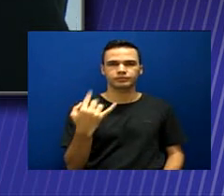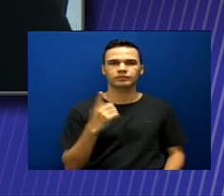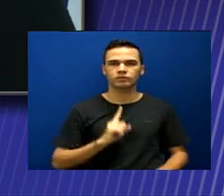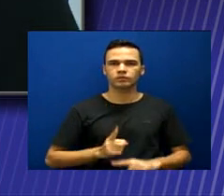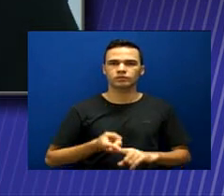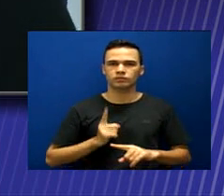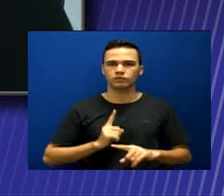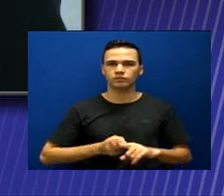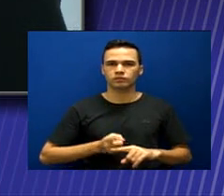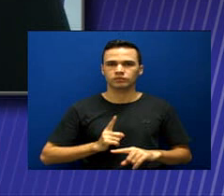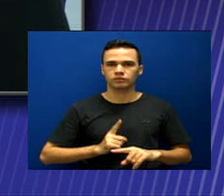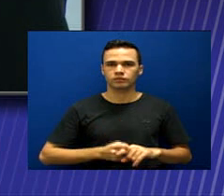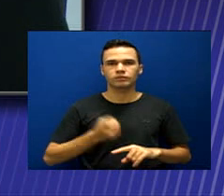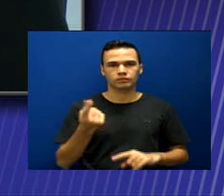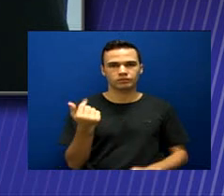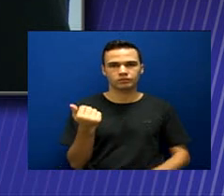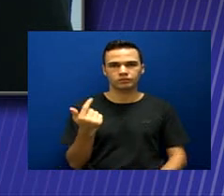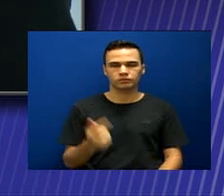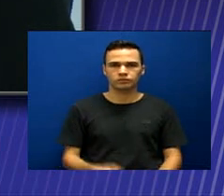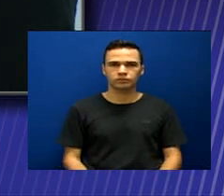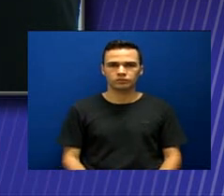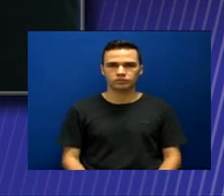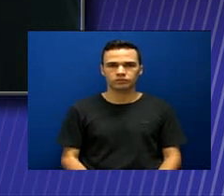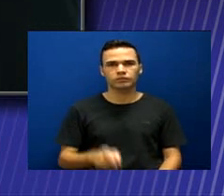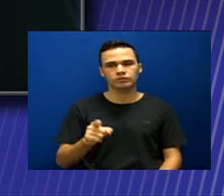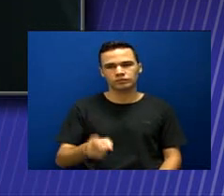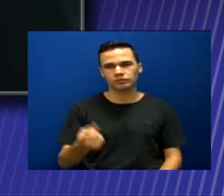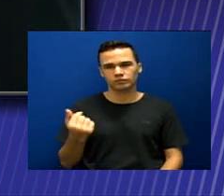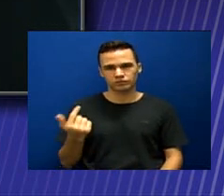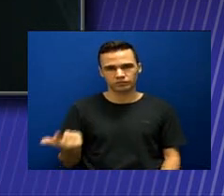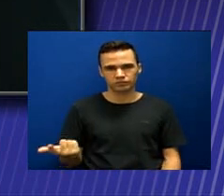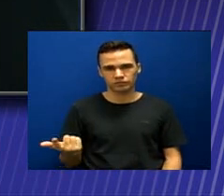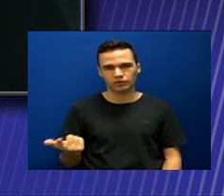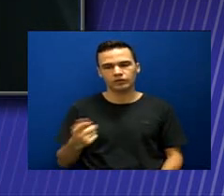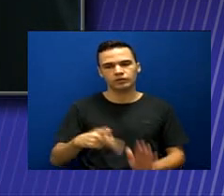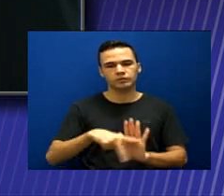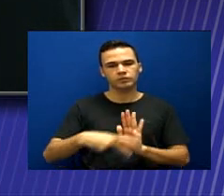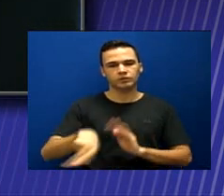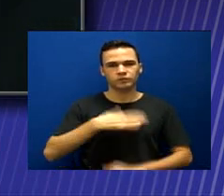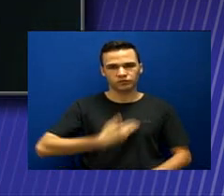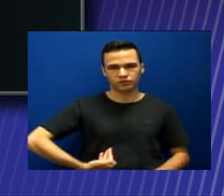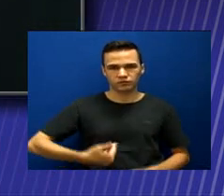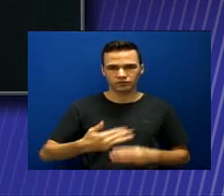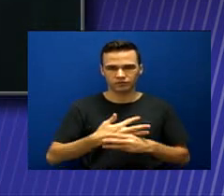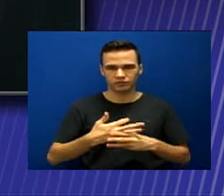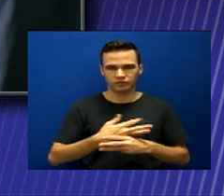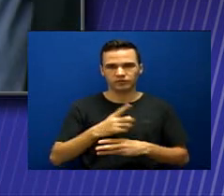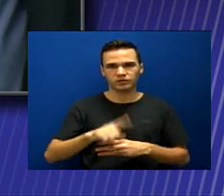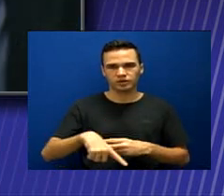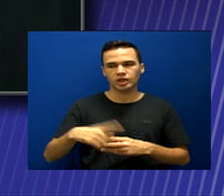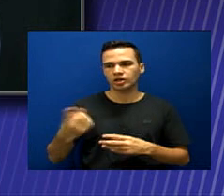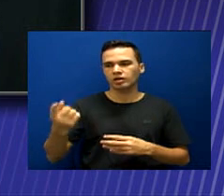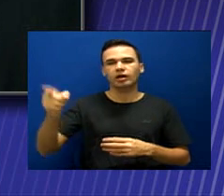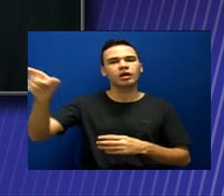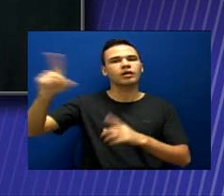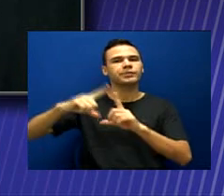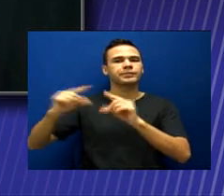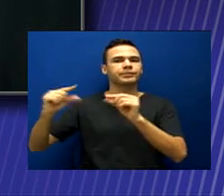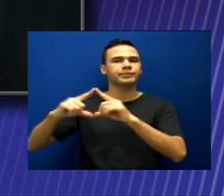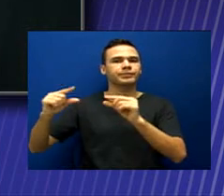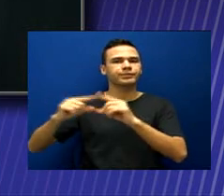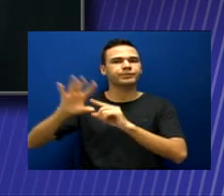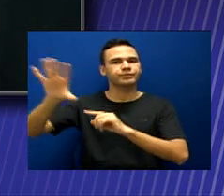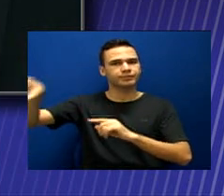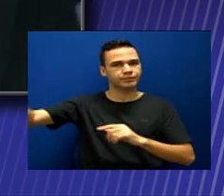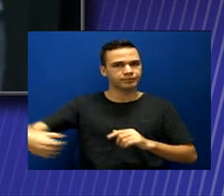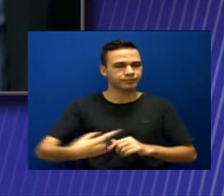verdade, o dinheiro para os recursos para o governo municipal, oriundos do governo federal, é lá em Brasília. É lá em Brasília.